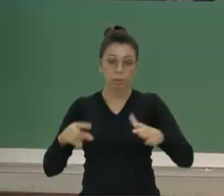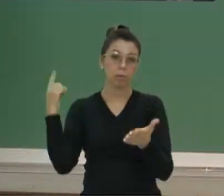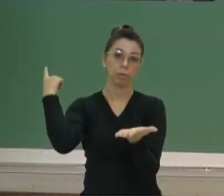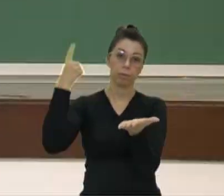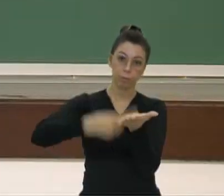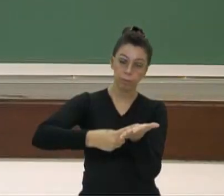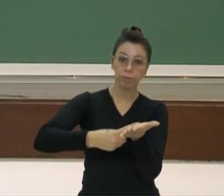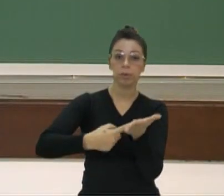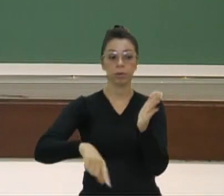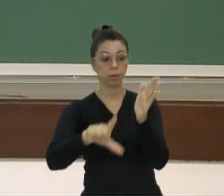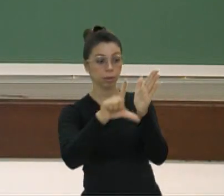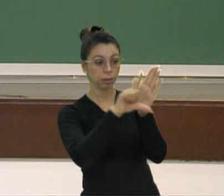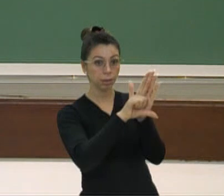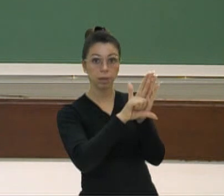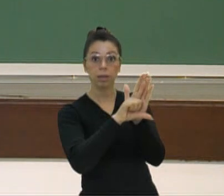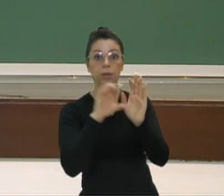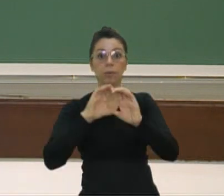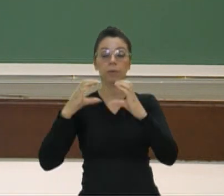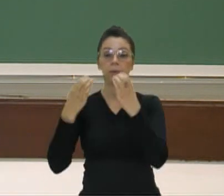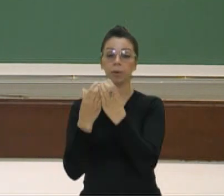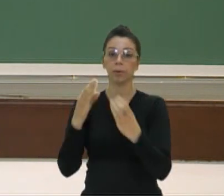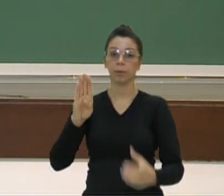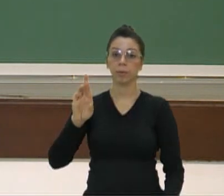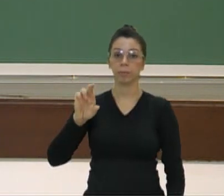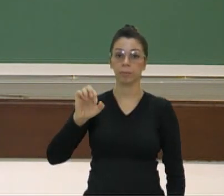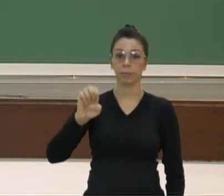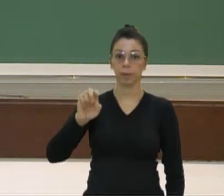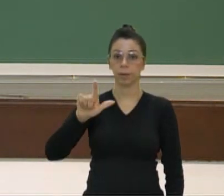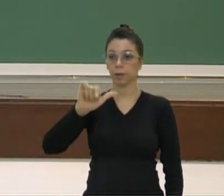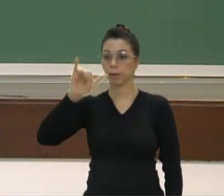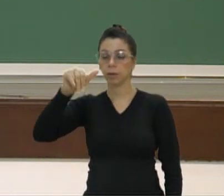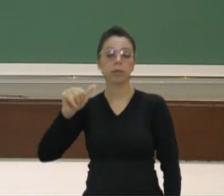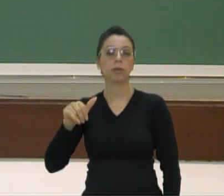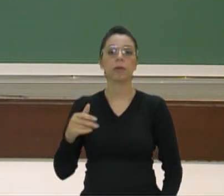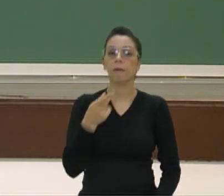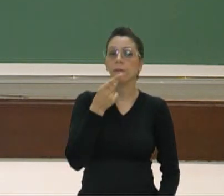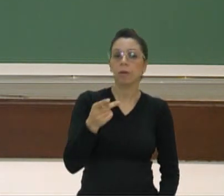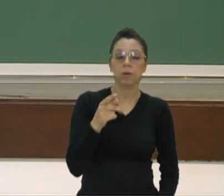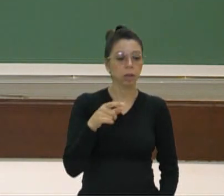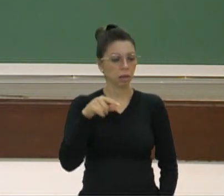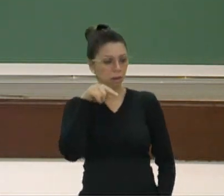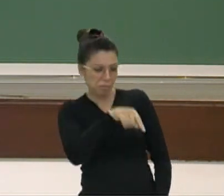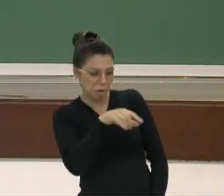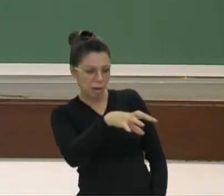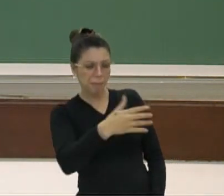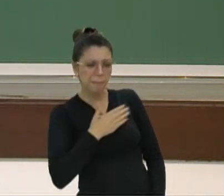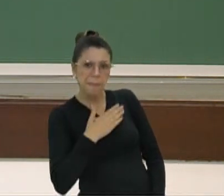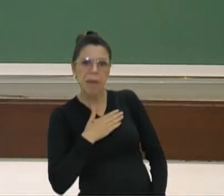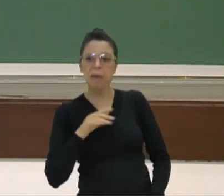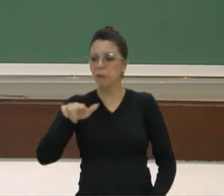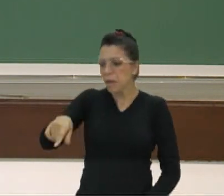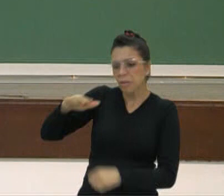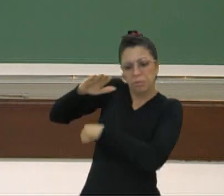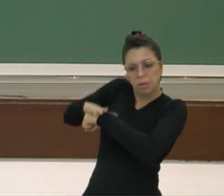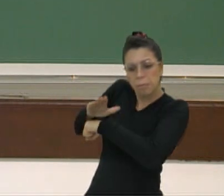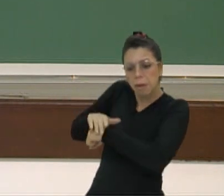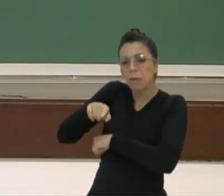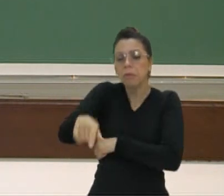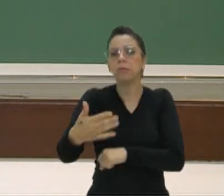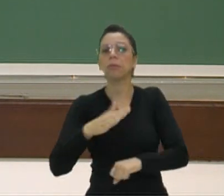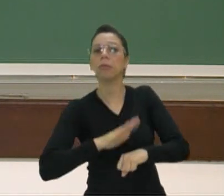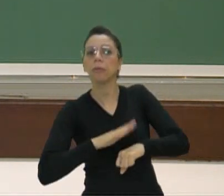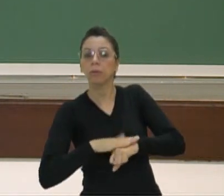acordo, de uma conferência em Berlim, onde literalmente cada um disse: esse terreno é meu, esse terreno é meu, esse terreno é meu, sem se importar